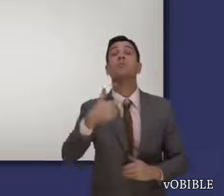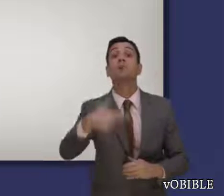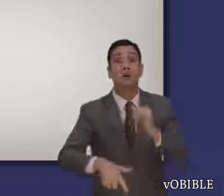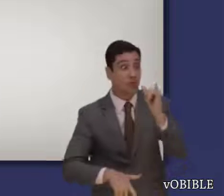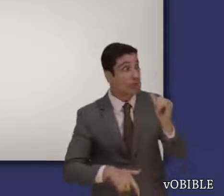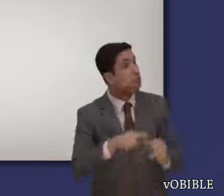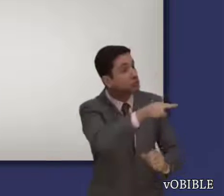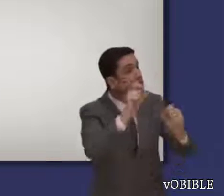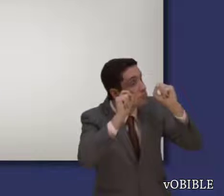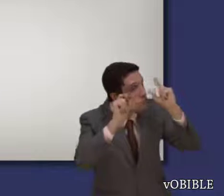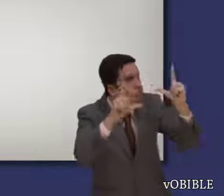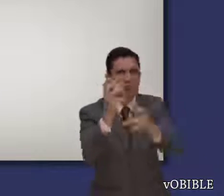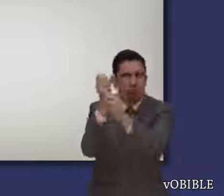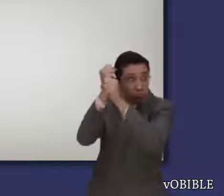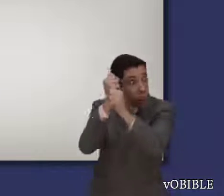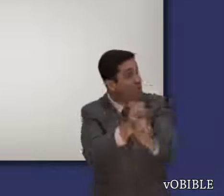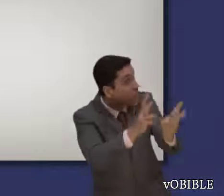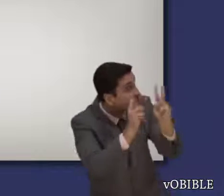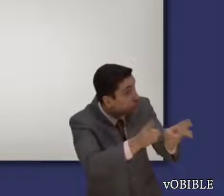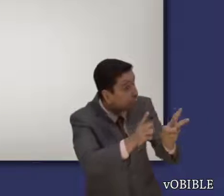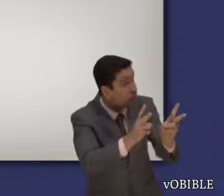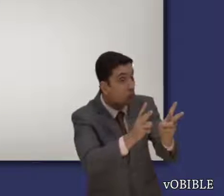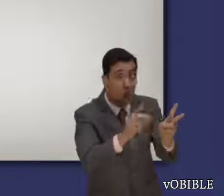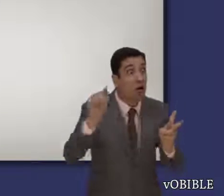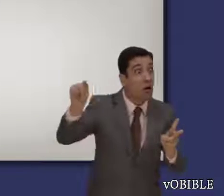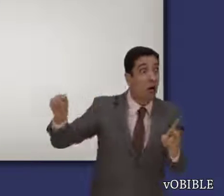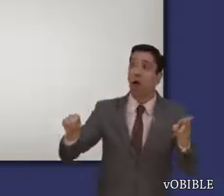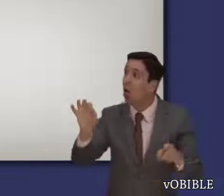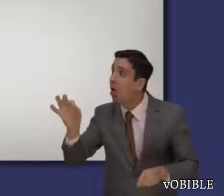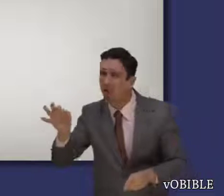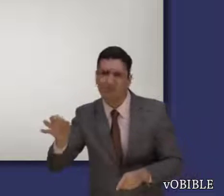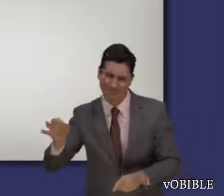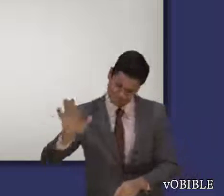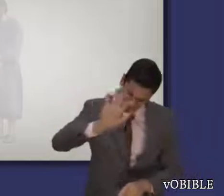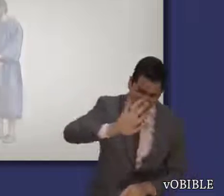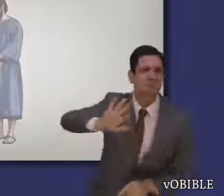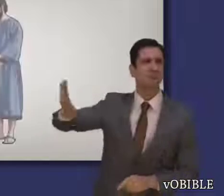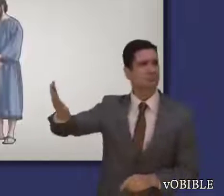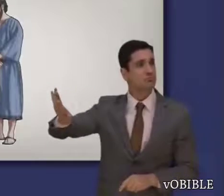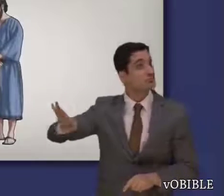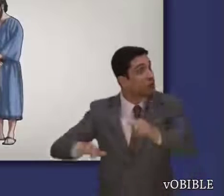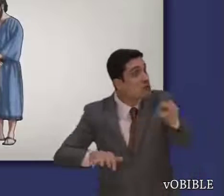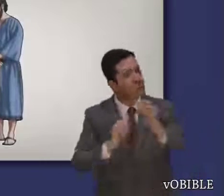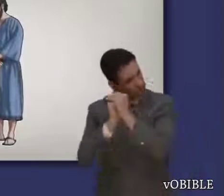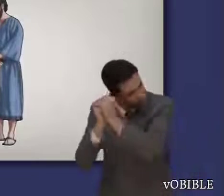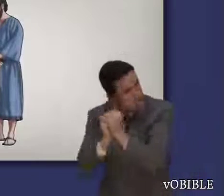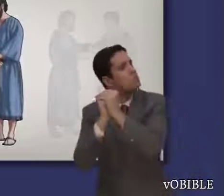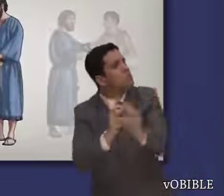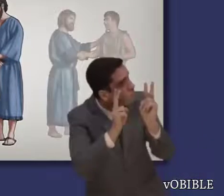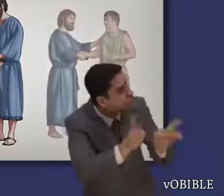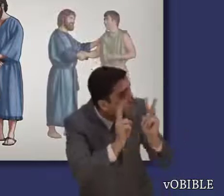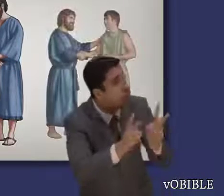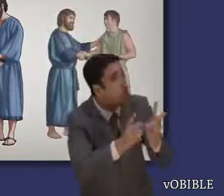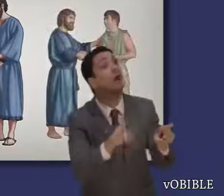Ele aconselha a congregação a ficar espiritualmente desperta, a se certificar de todas as coisas, a orar constantemente e